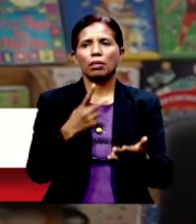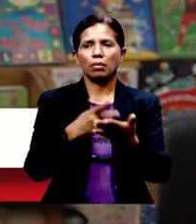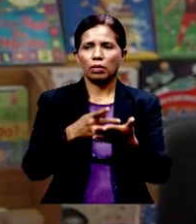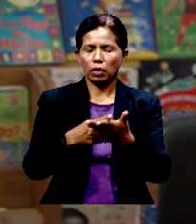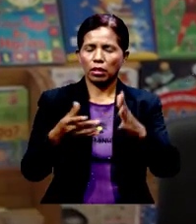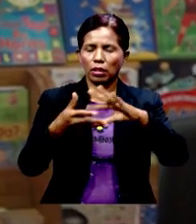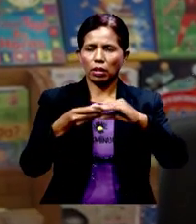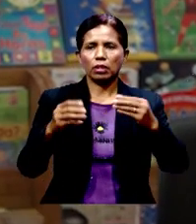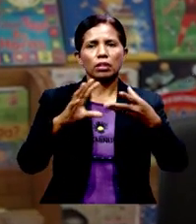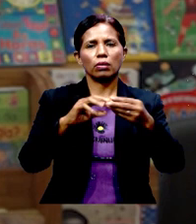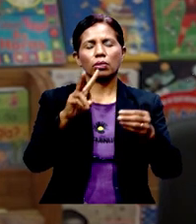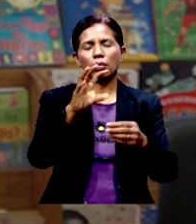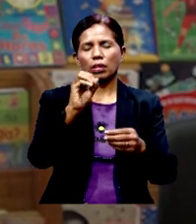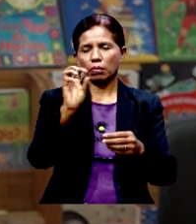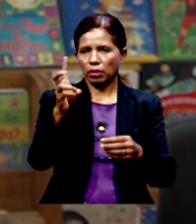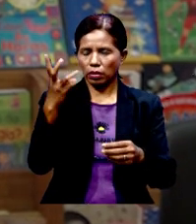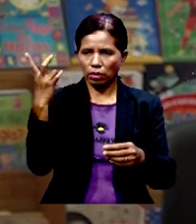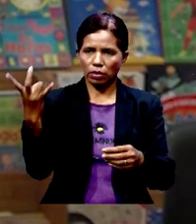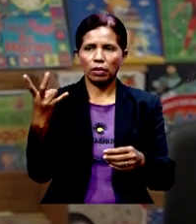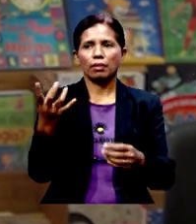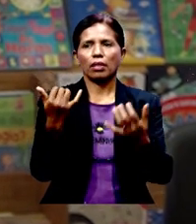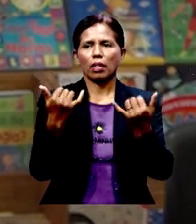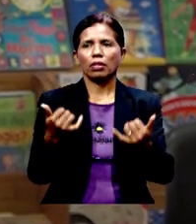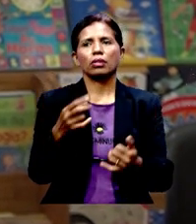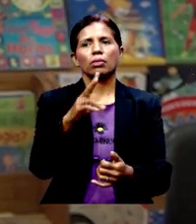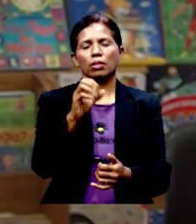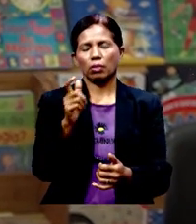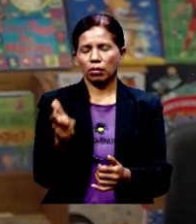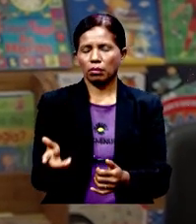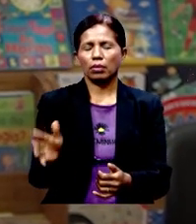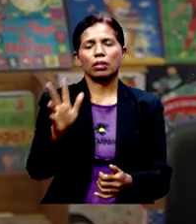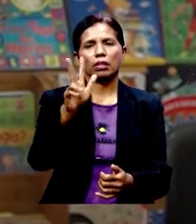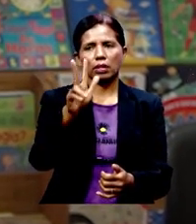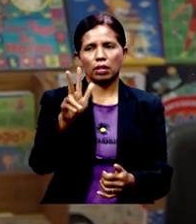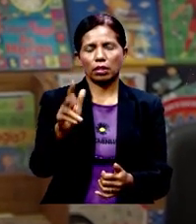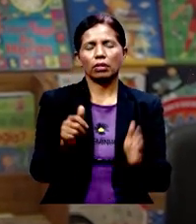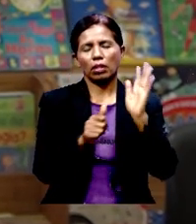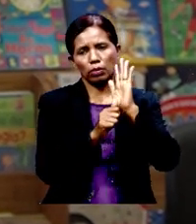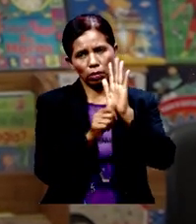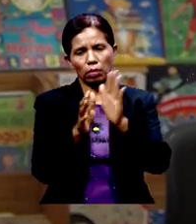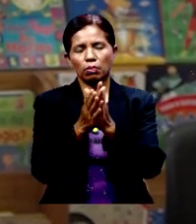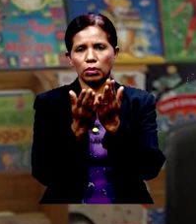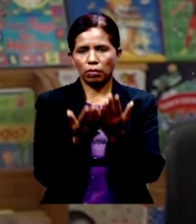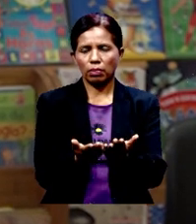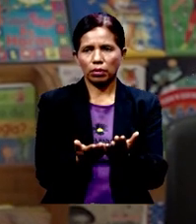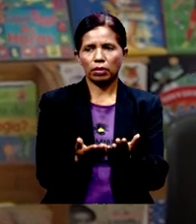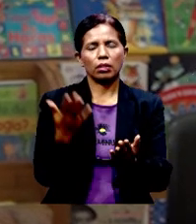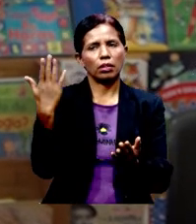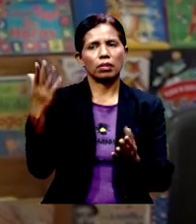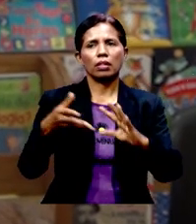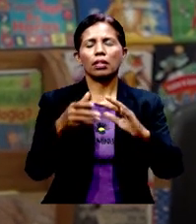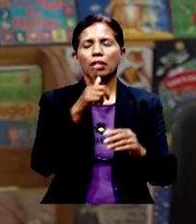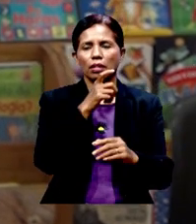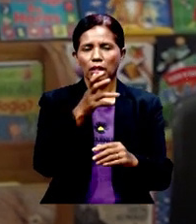em 2017 e a concluímos agora em 2023 com a publicação deste livro, que é Histórias de Memo e a Língua